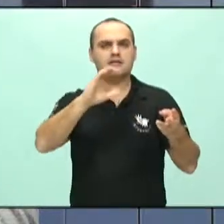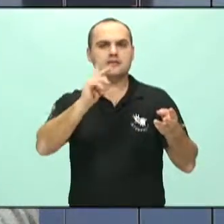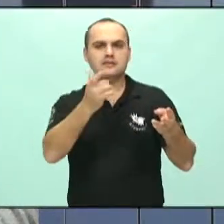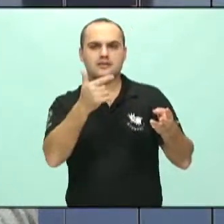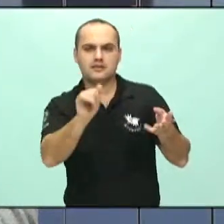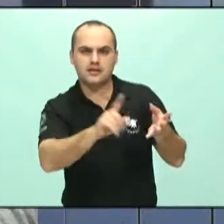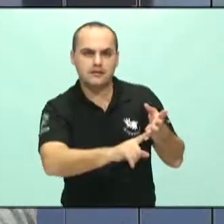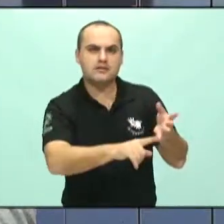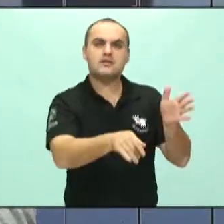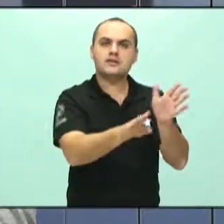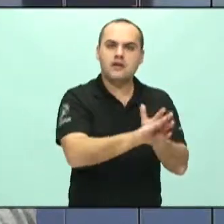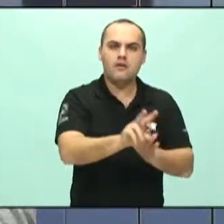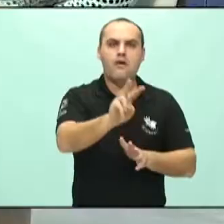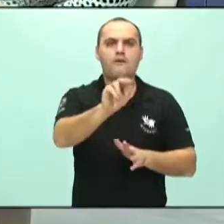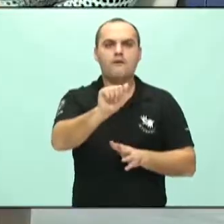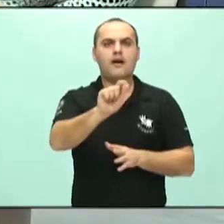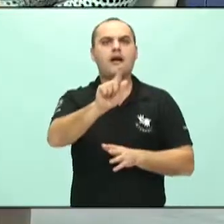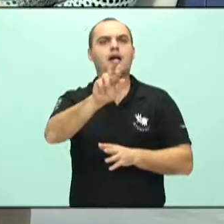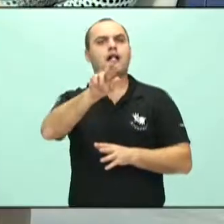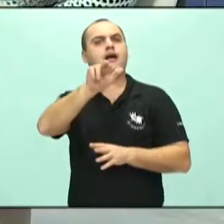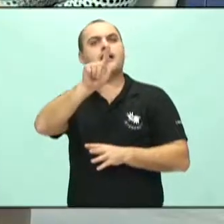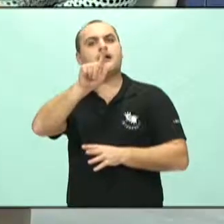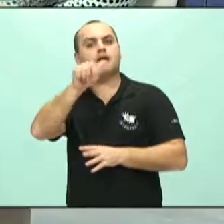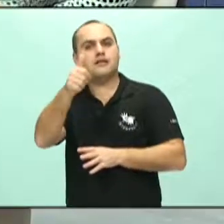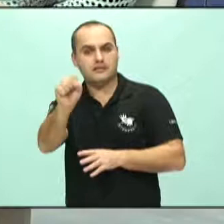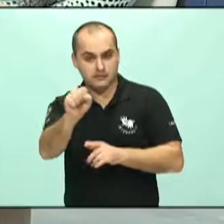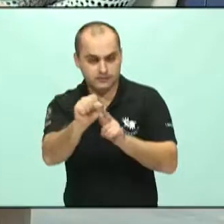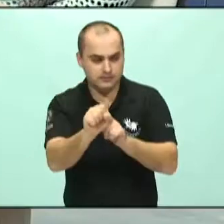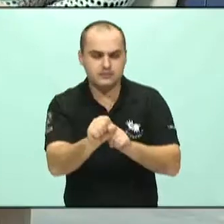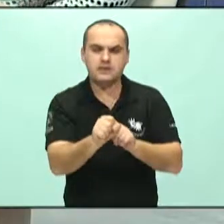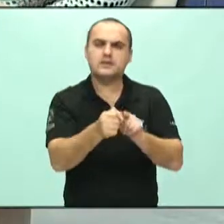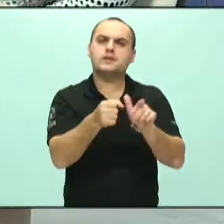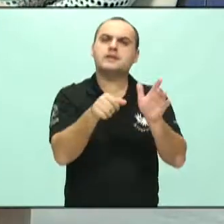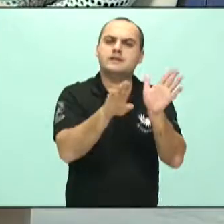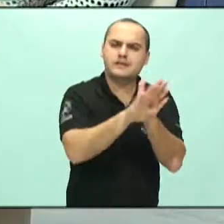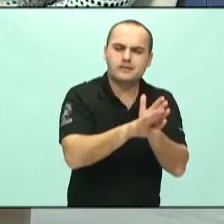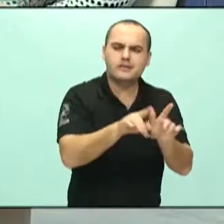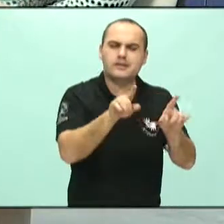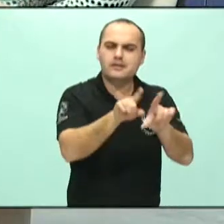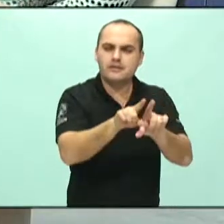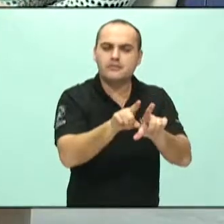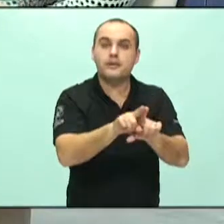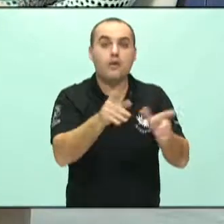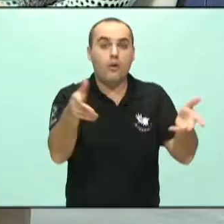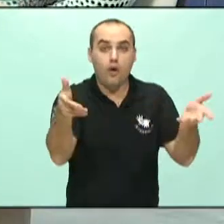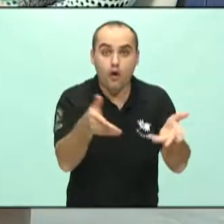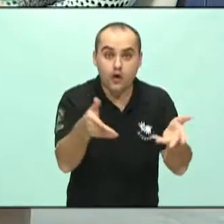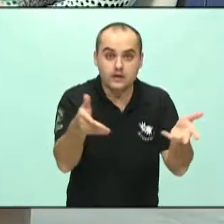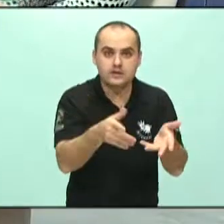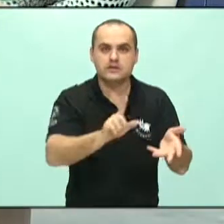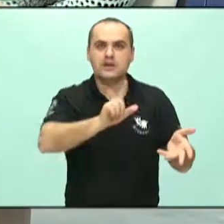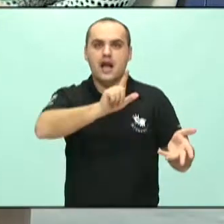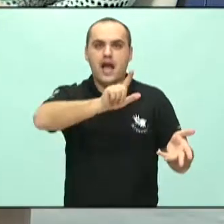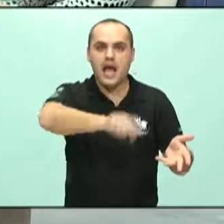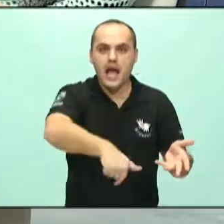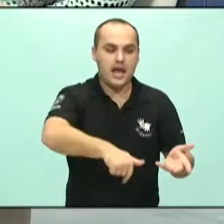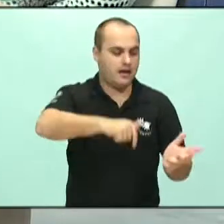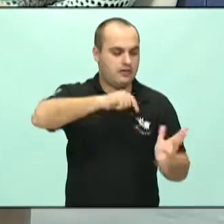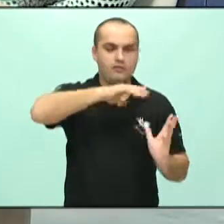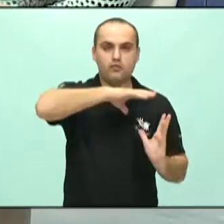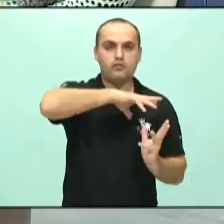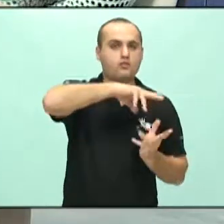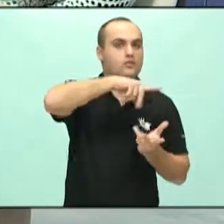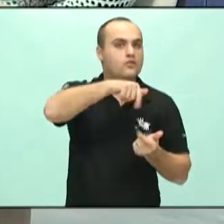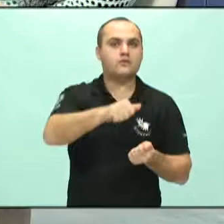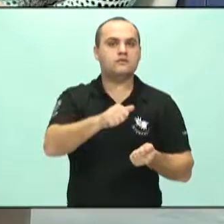Vargas, chegando ali a ser nos anos para poder se tornar patrimônio imaterial da humanidade, das senzalas